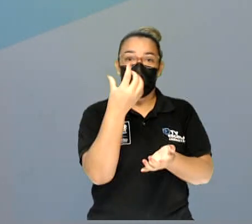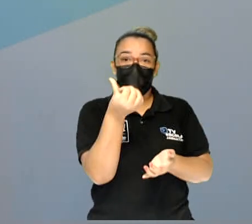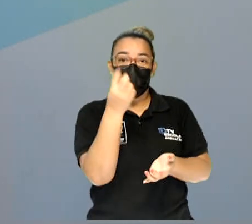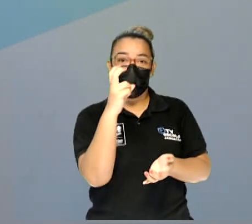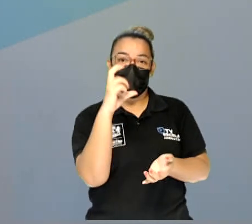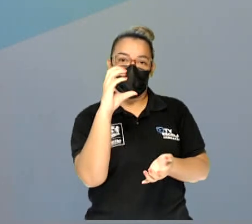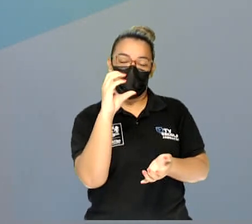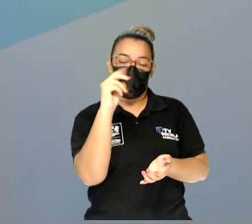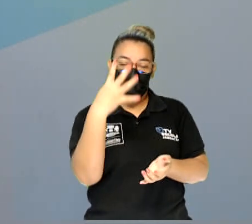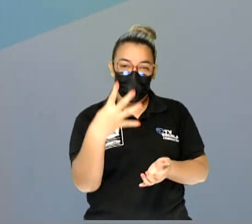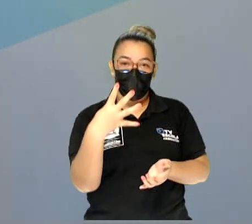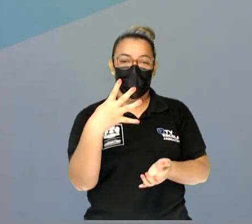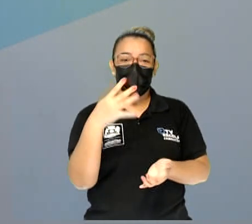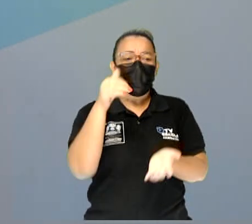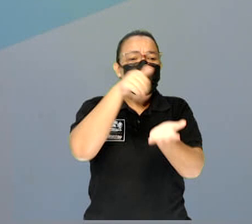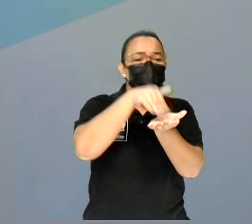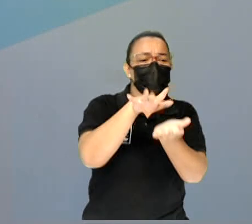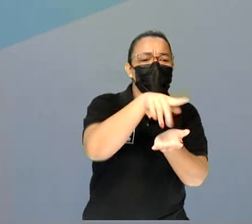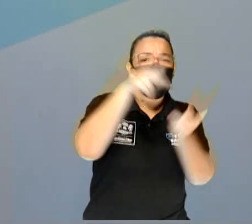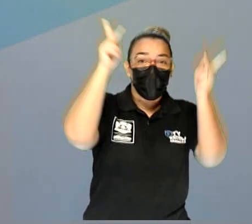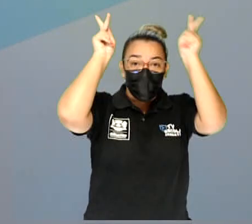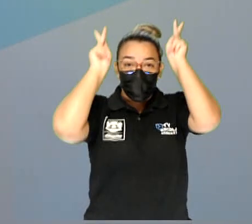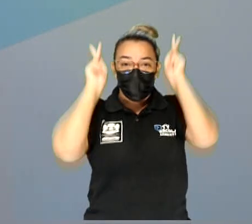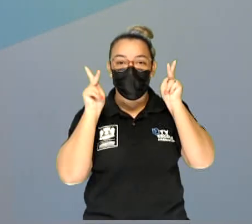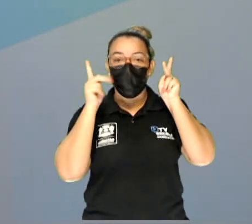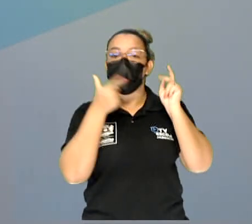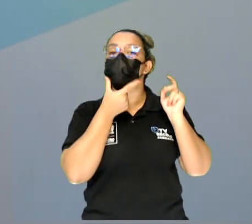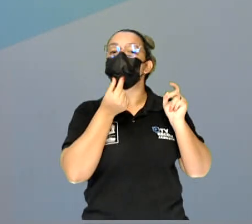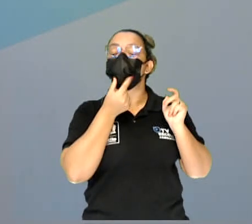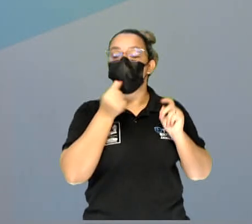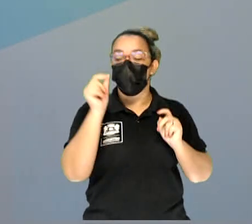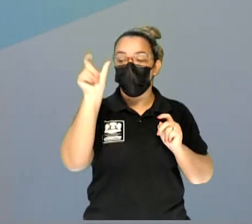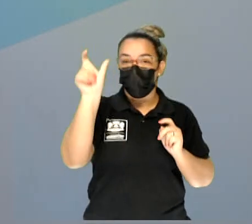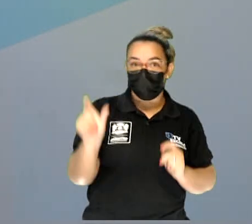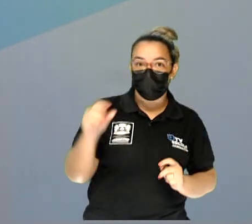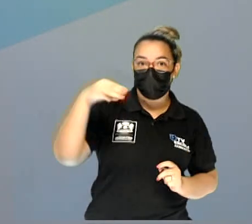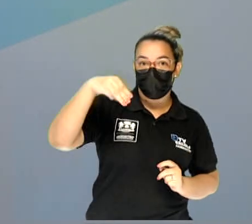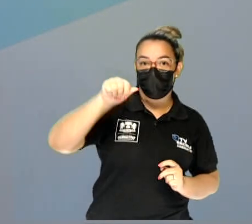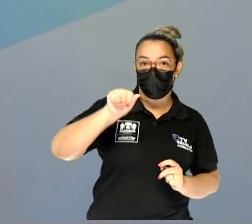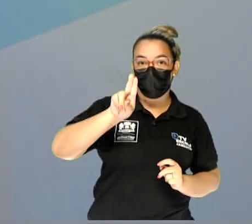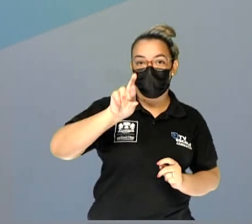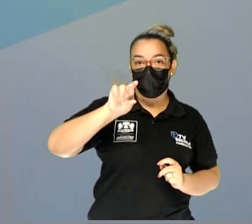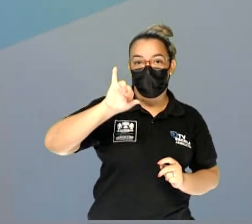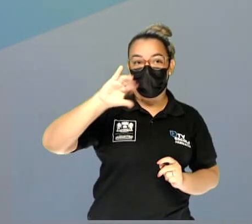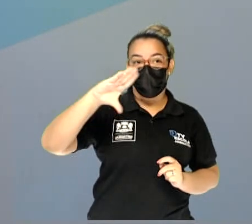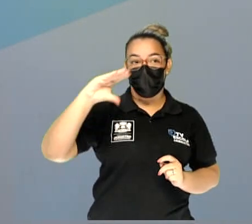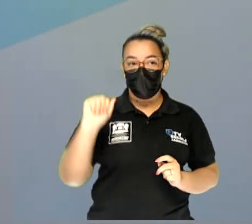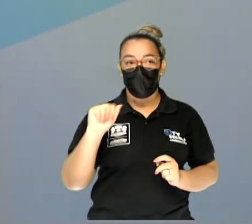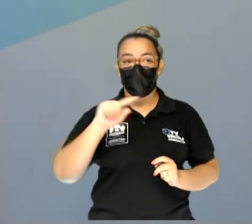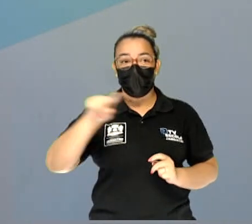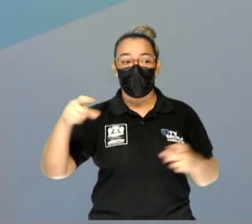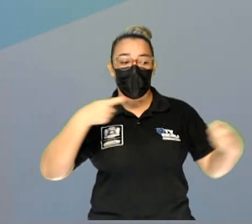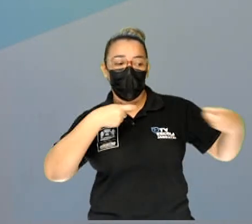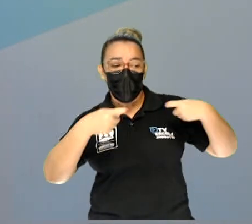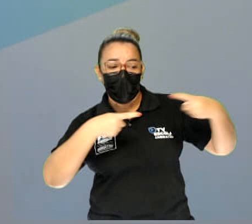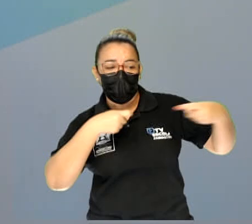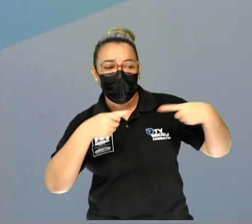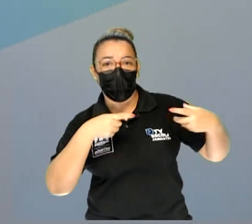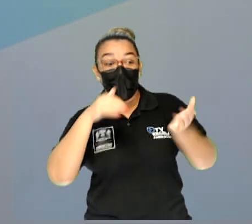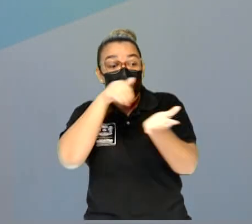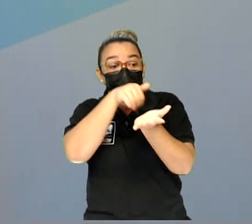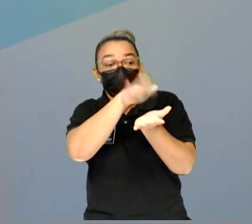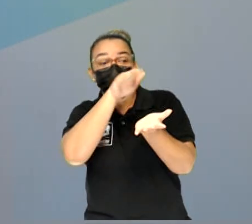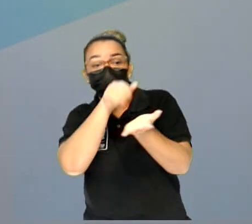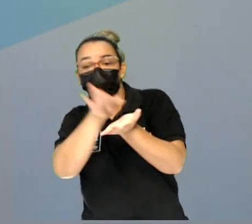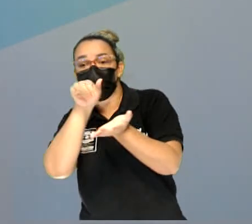Nassau significou o crescimento da insatisfação entre os pernambucanos, o que resultou numa guerra pela expulsão dos holandeses.